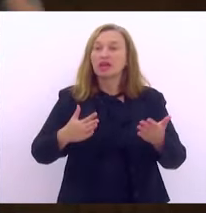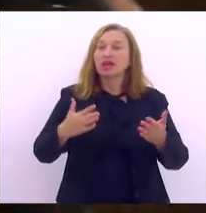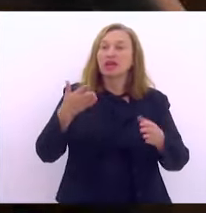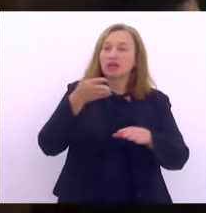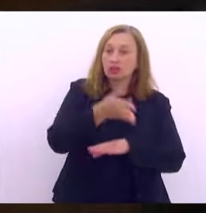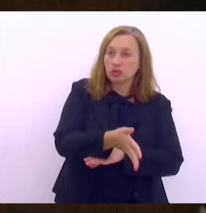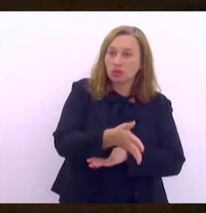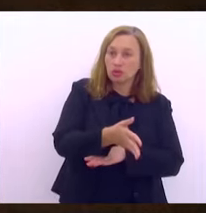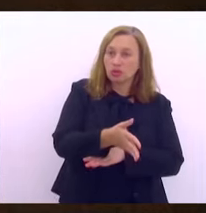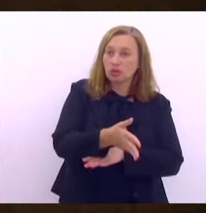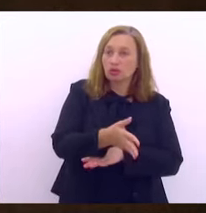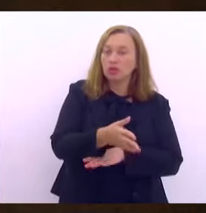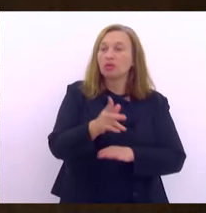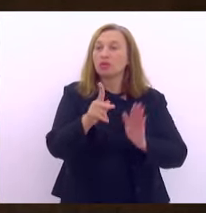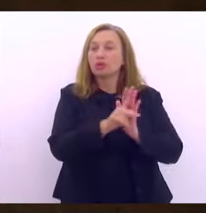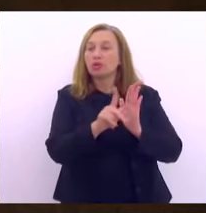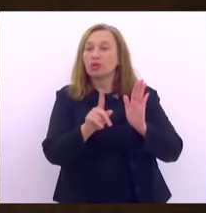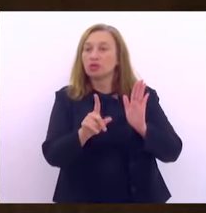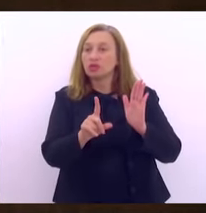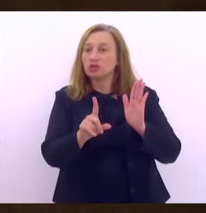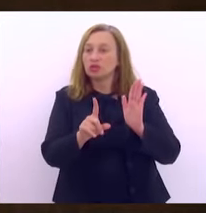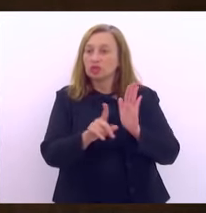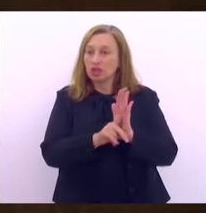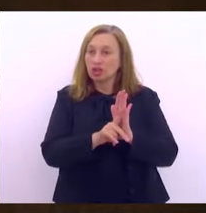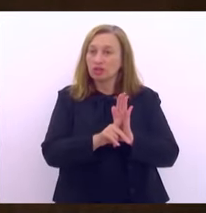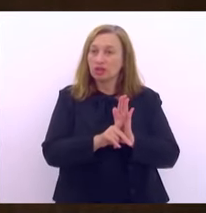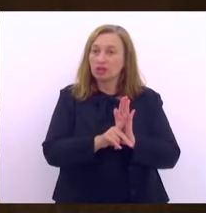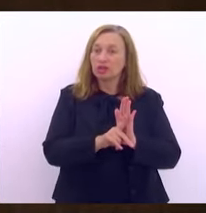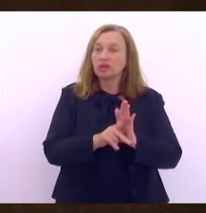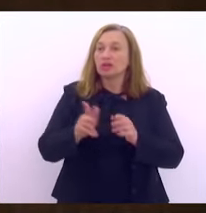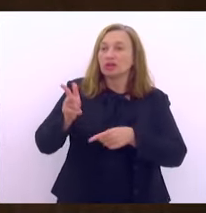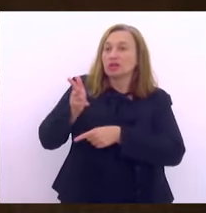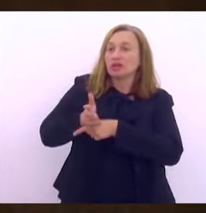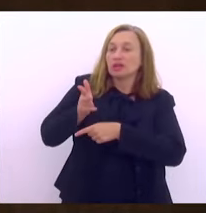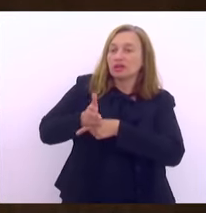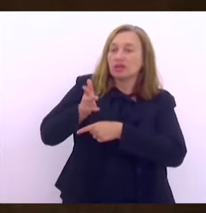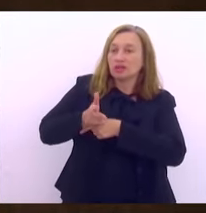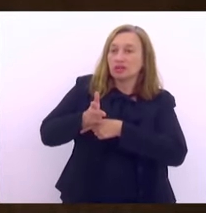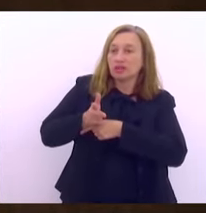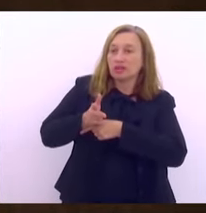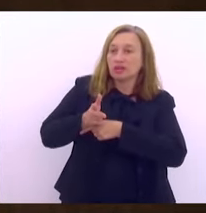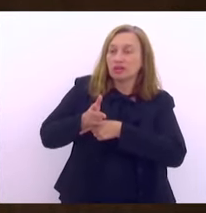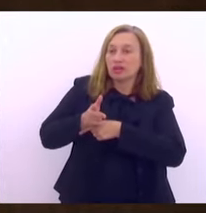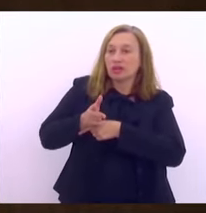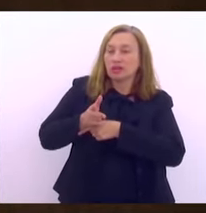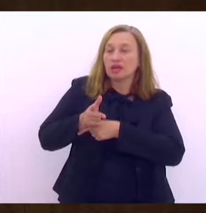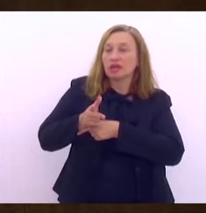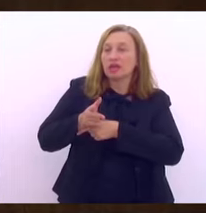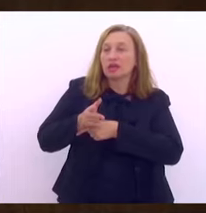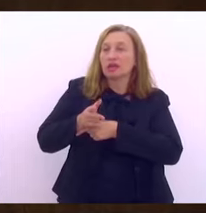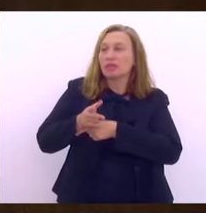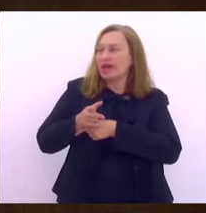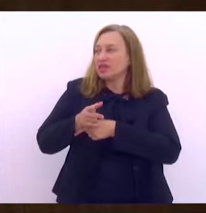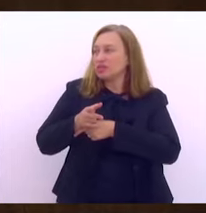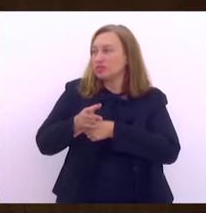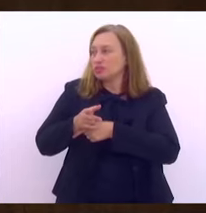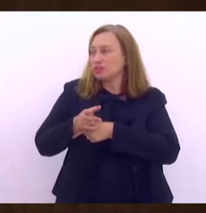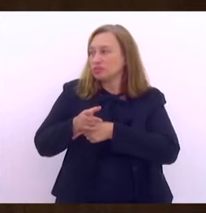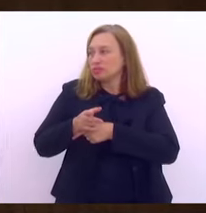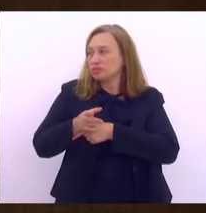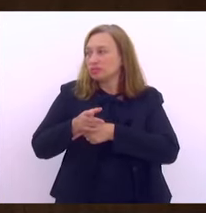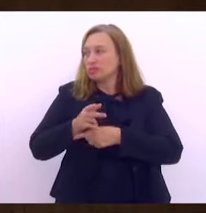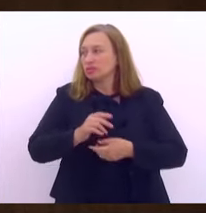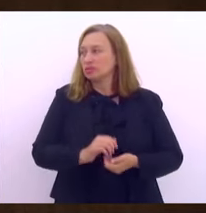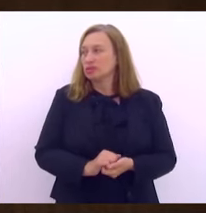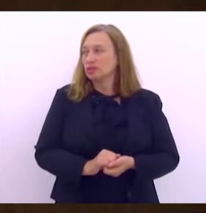câmeras nos agentes de uma determinada secretaria do Cavalieri, uma secretaria municipal